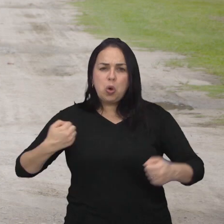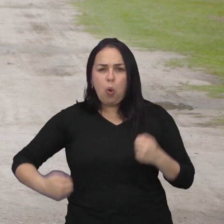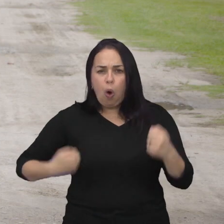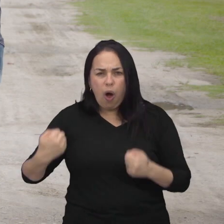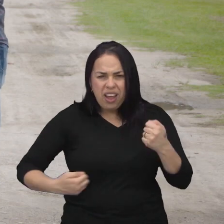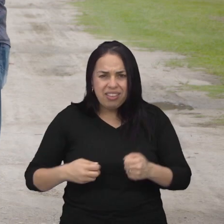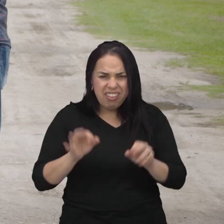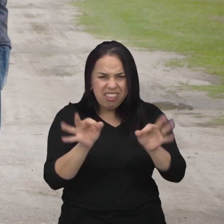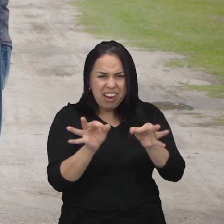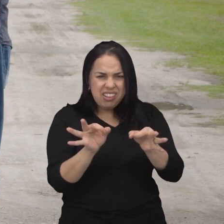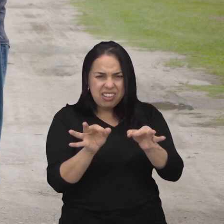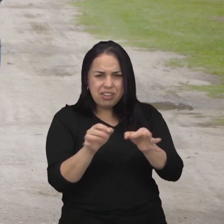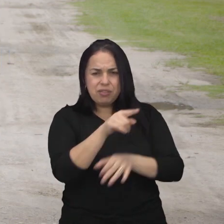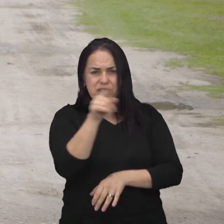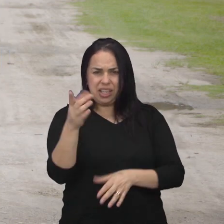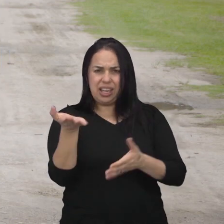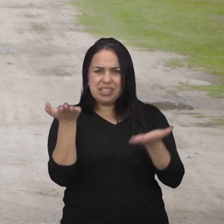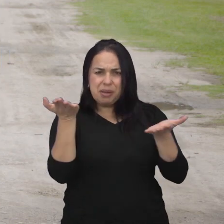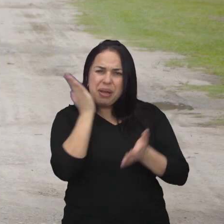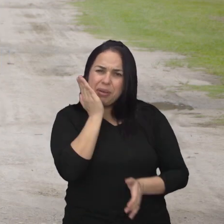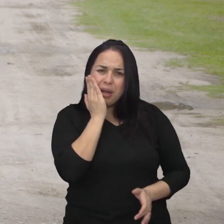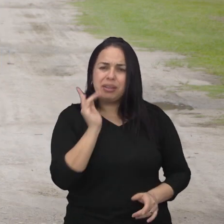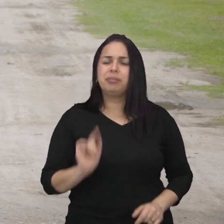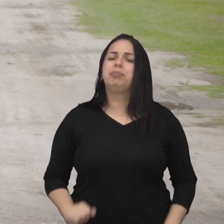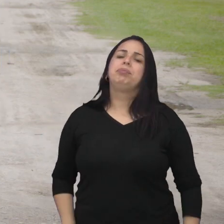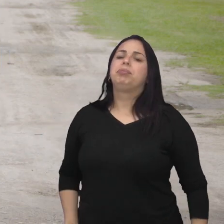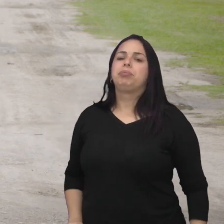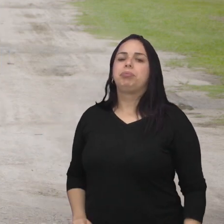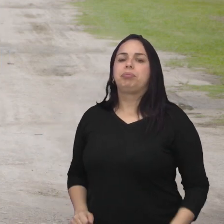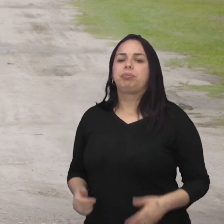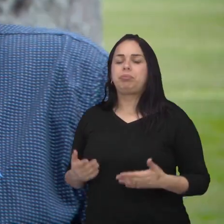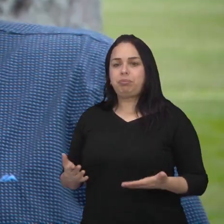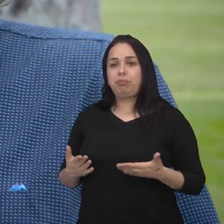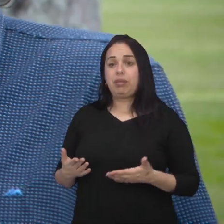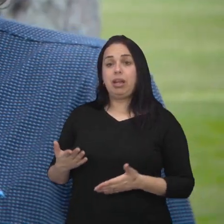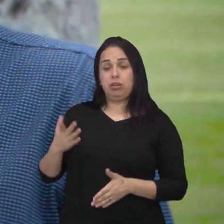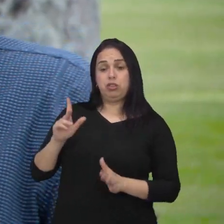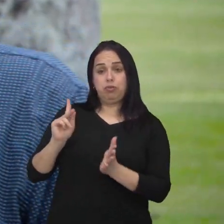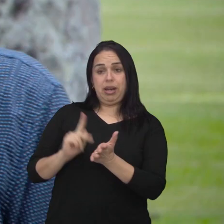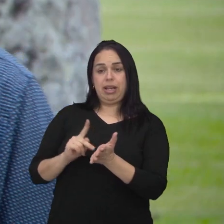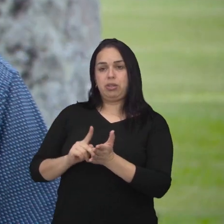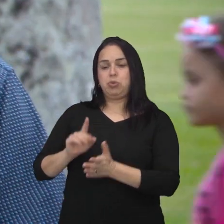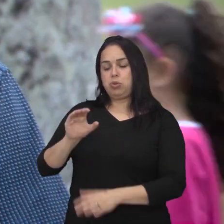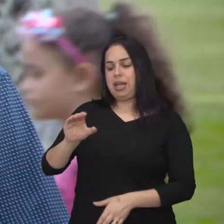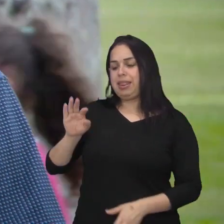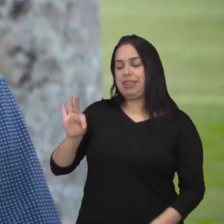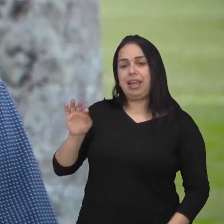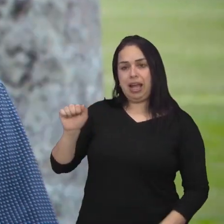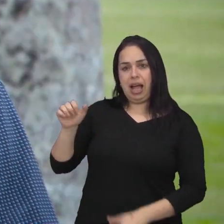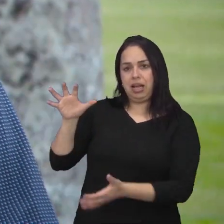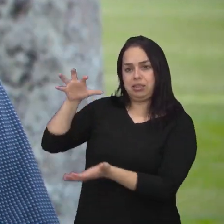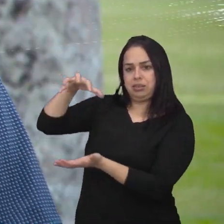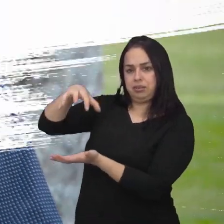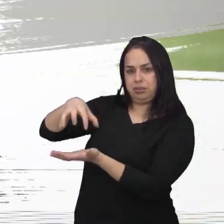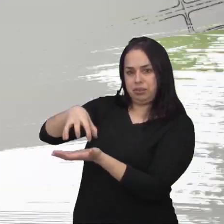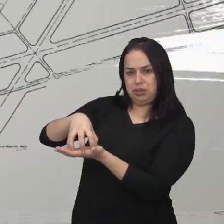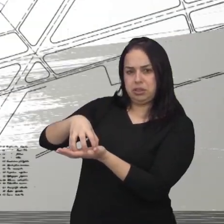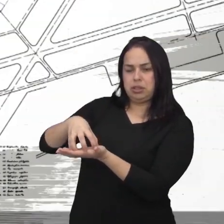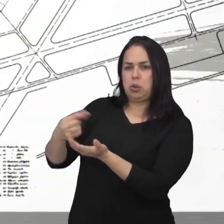conta essa curiosidade, eu tenho certeza que você em casa quer saber também. Sim, o projeto do CTA, que é projeto do Niemeyer,